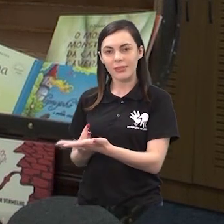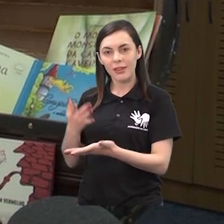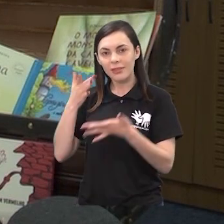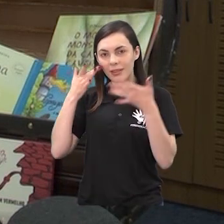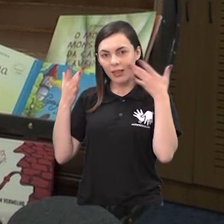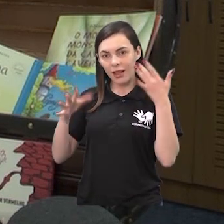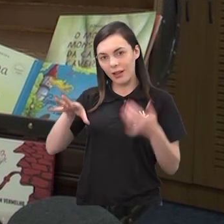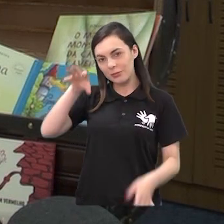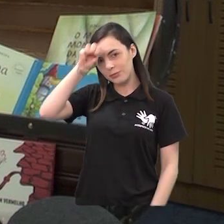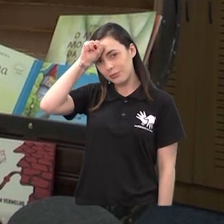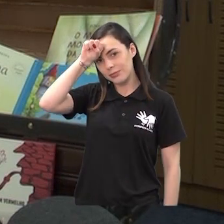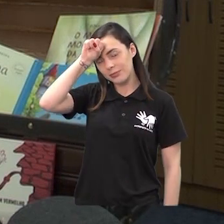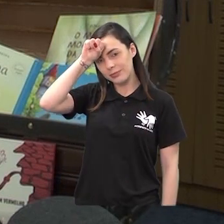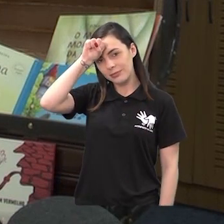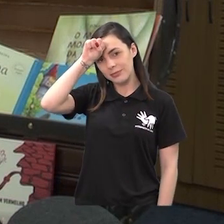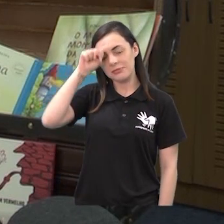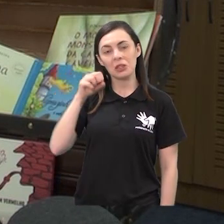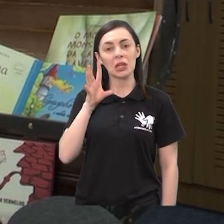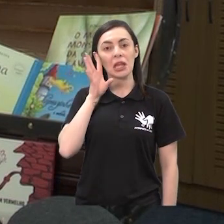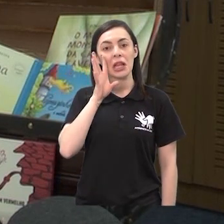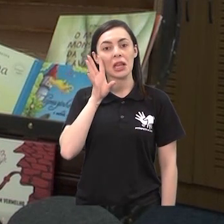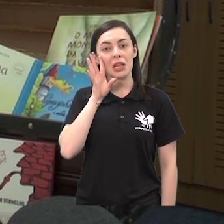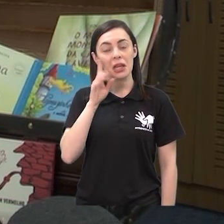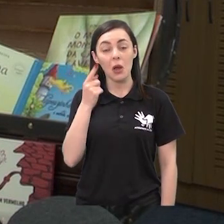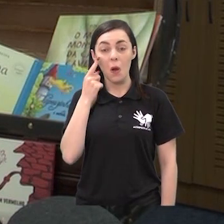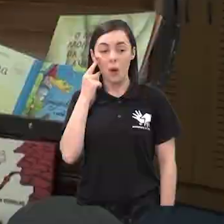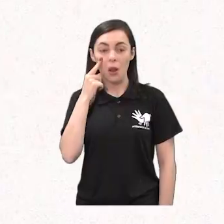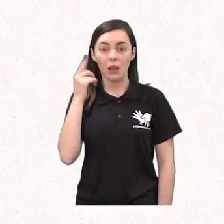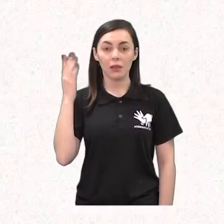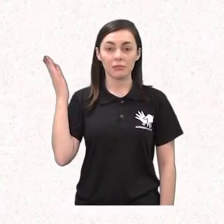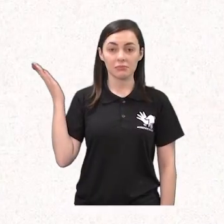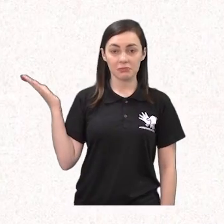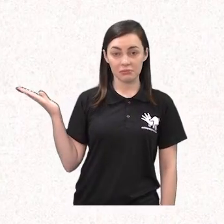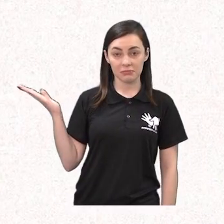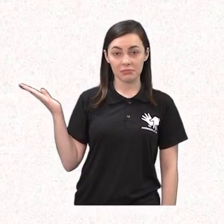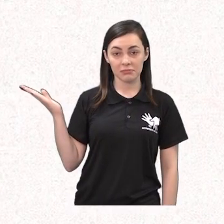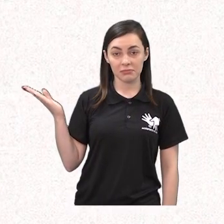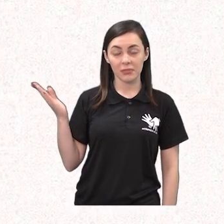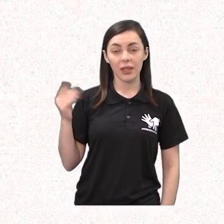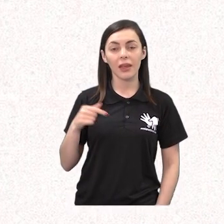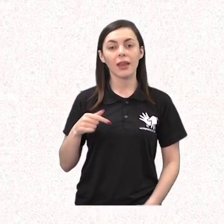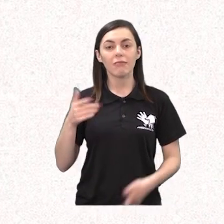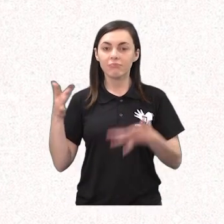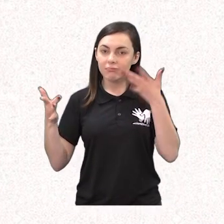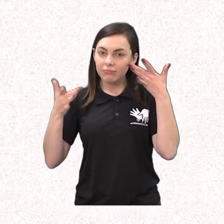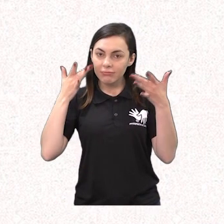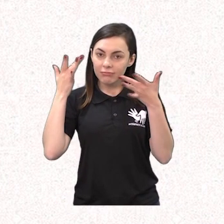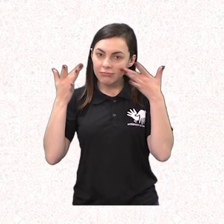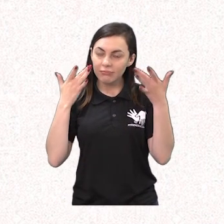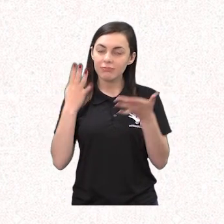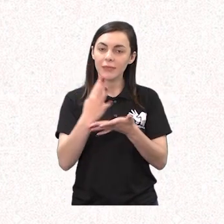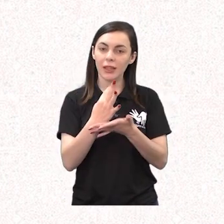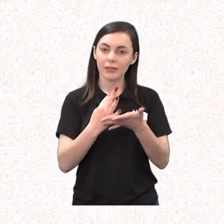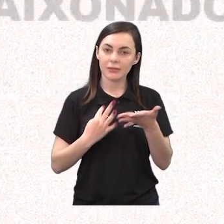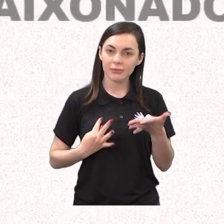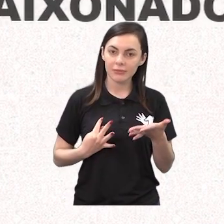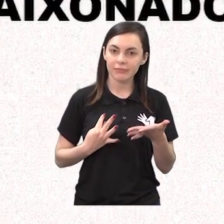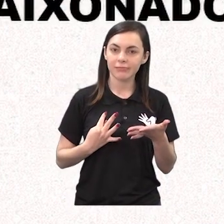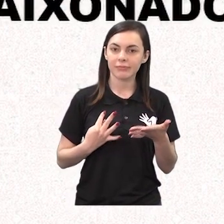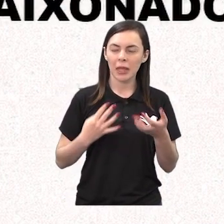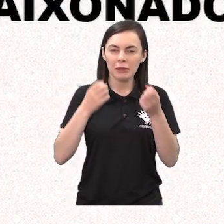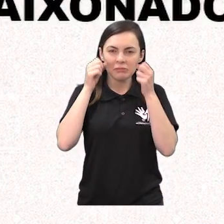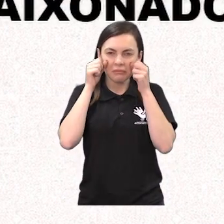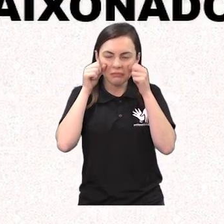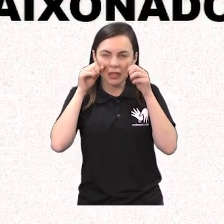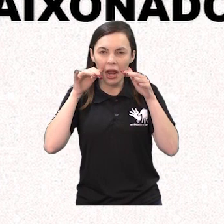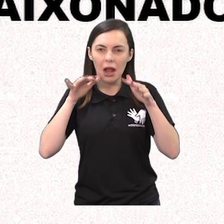outro texto. Olha que bacana. Ele foi inspirado neste texto aqui. É um texto dramático, é uma peça teatral. O